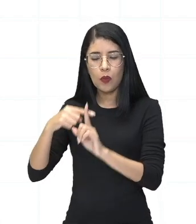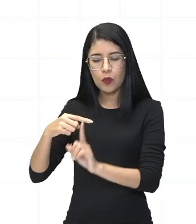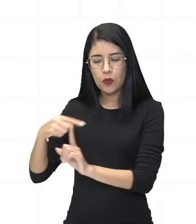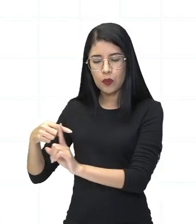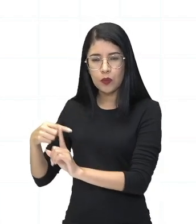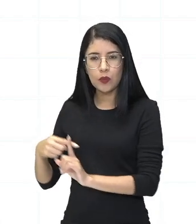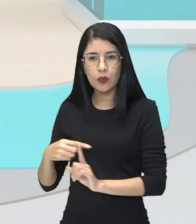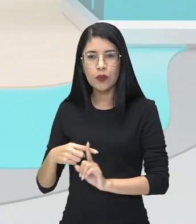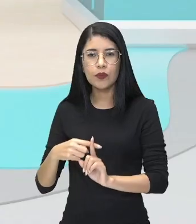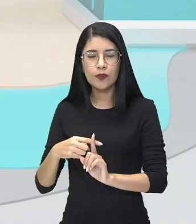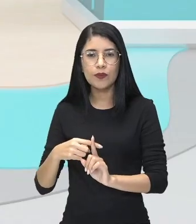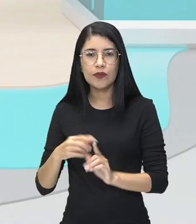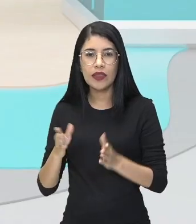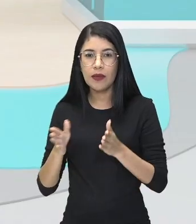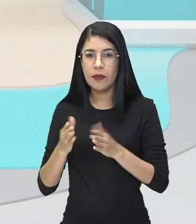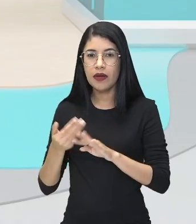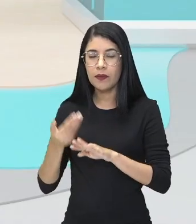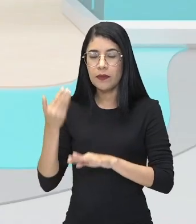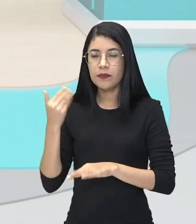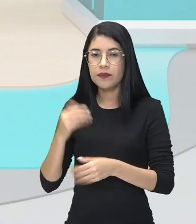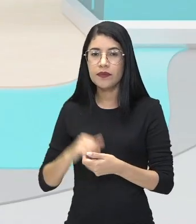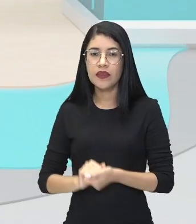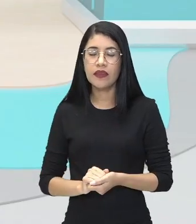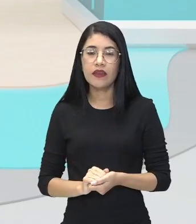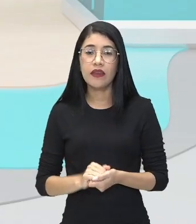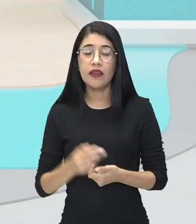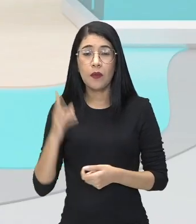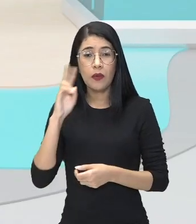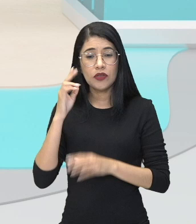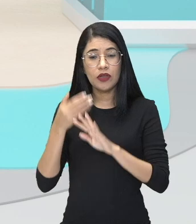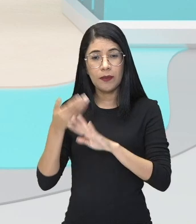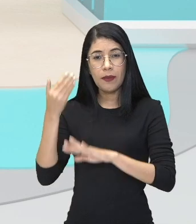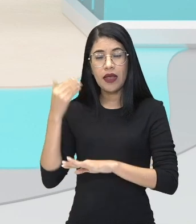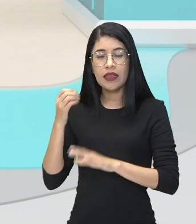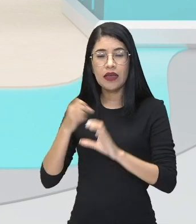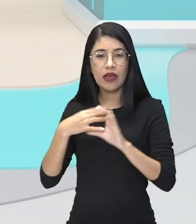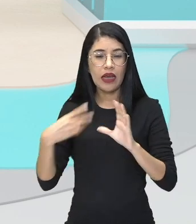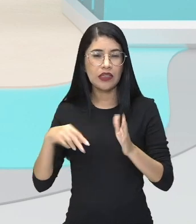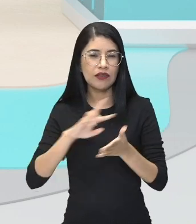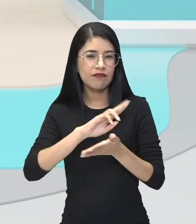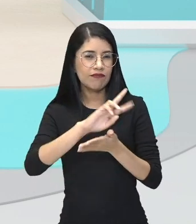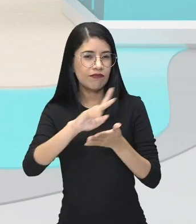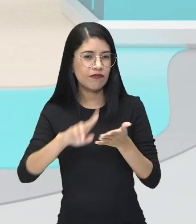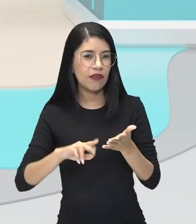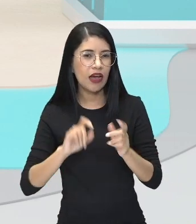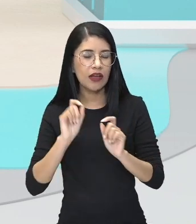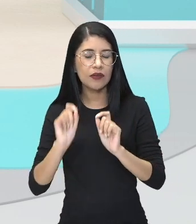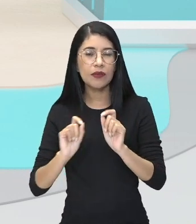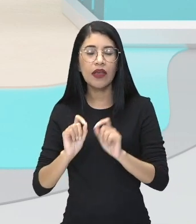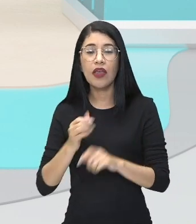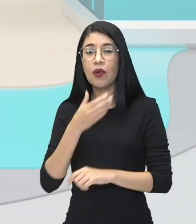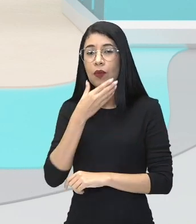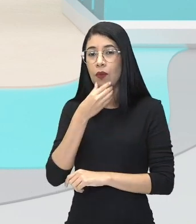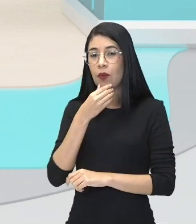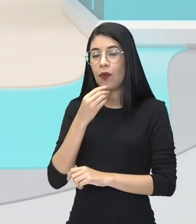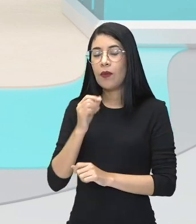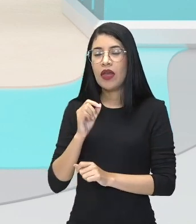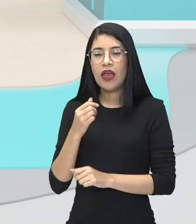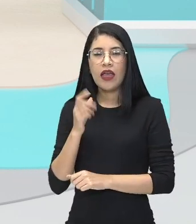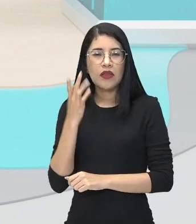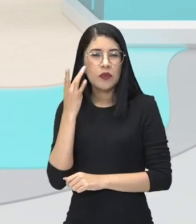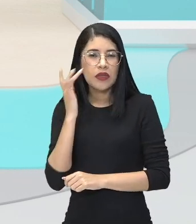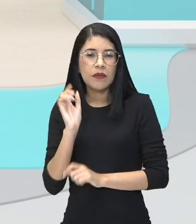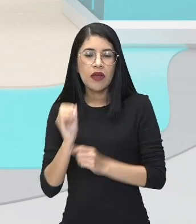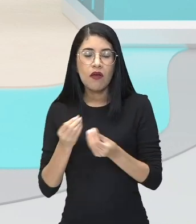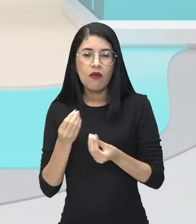período, ok? Então, a pré-história ela traz toda essa característica aonde o homem ele ainda não tinha no